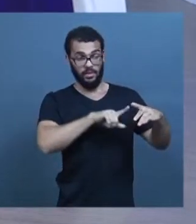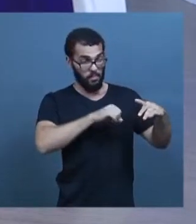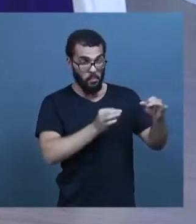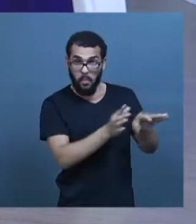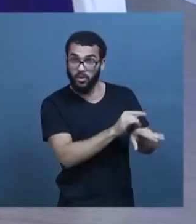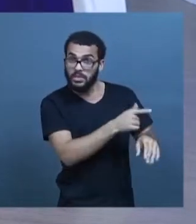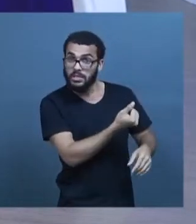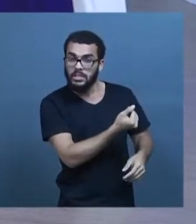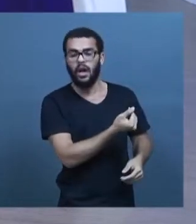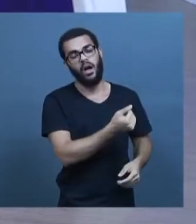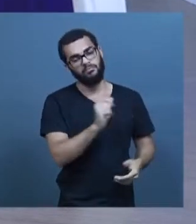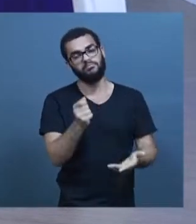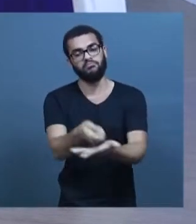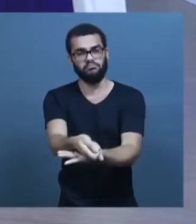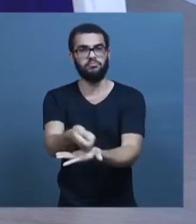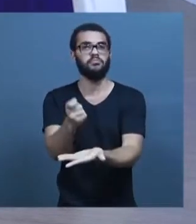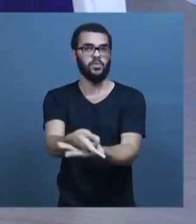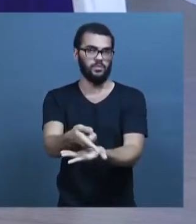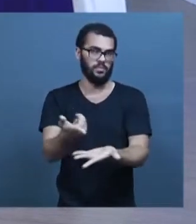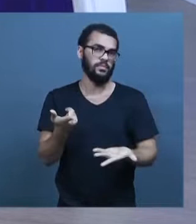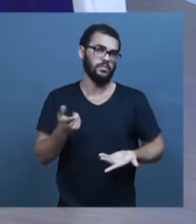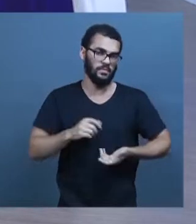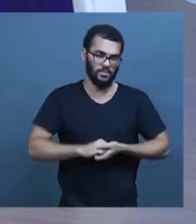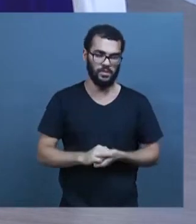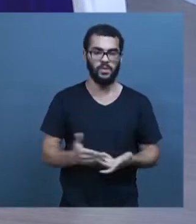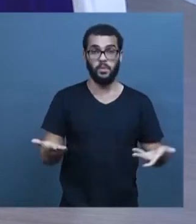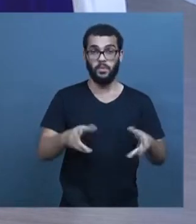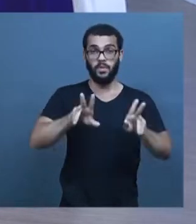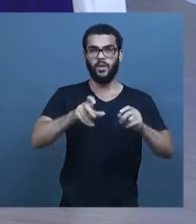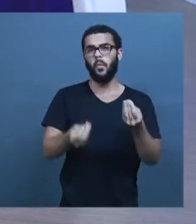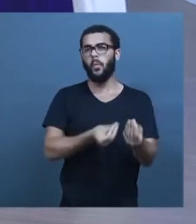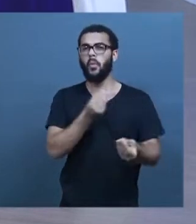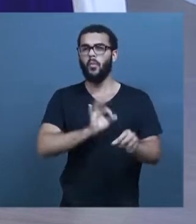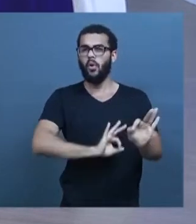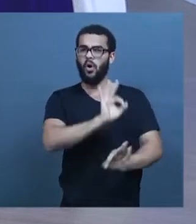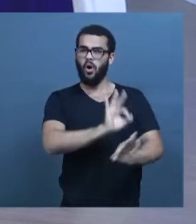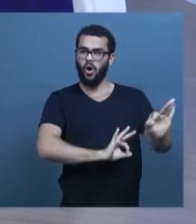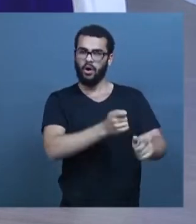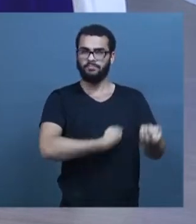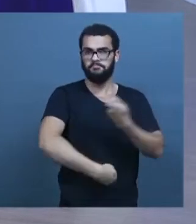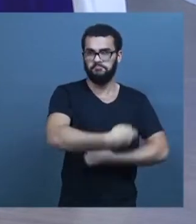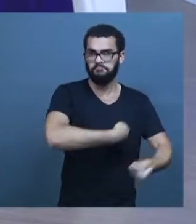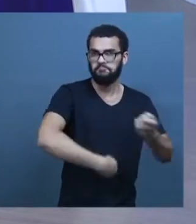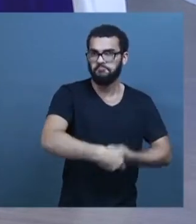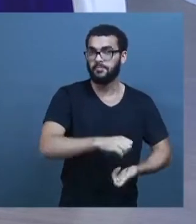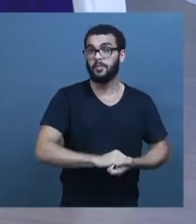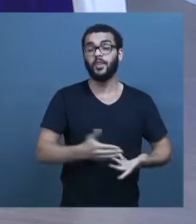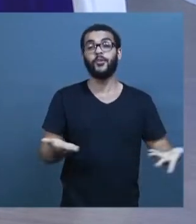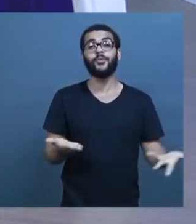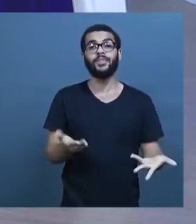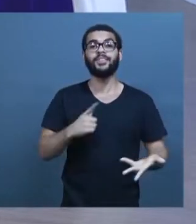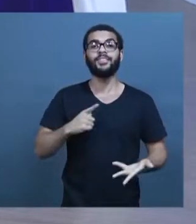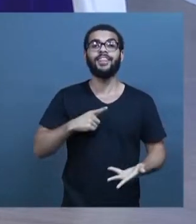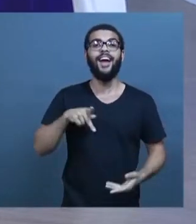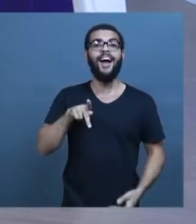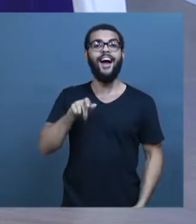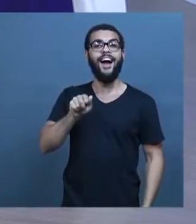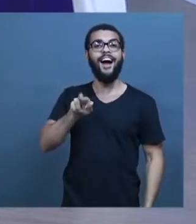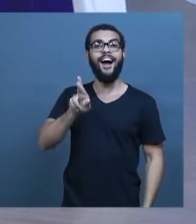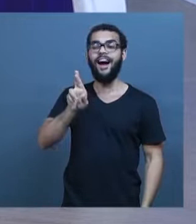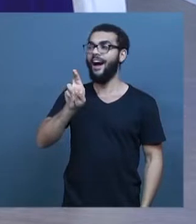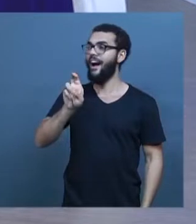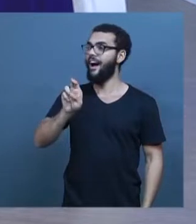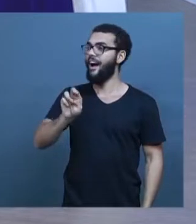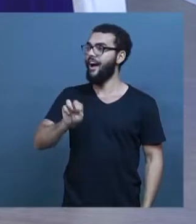Para falar hoje, então, sobre planejamento financeiro e também a utilização de crédito, convidamos hoje a Karen Ribeiro, que